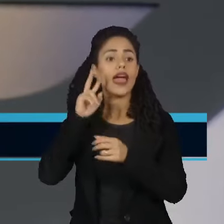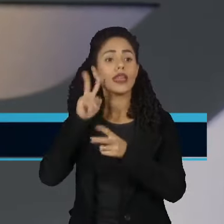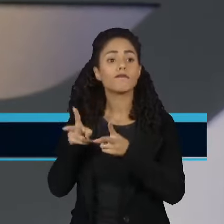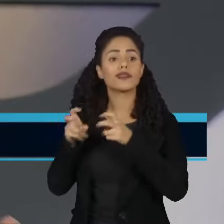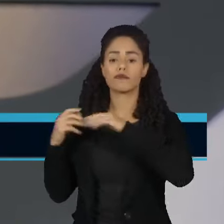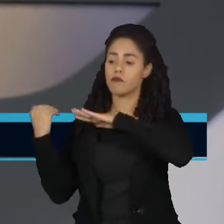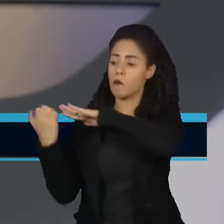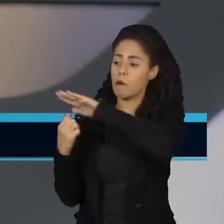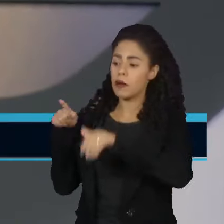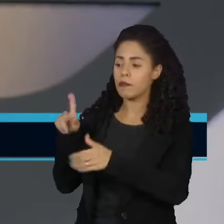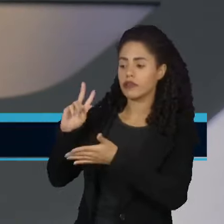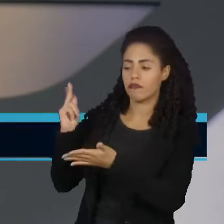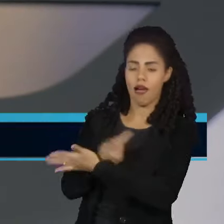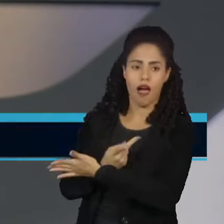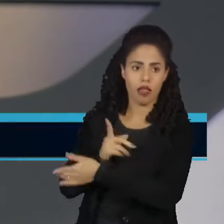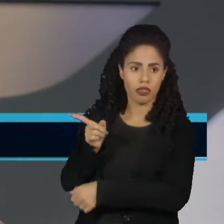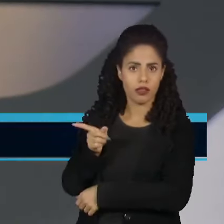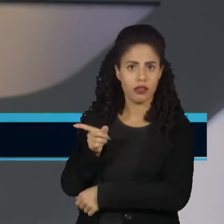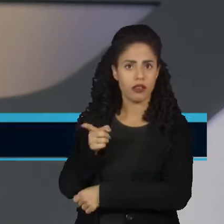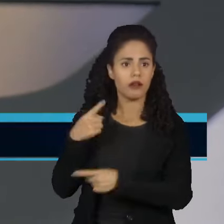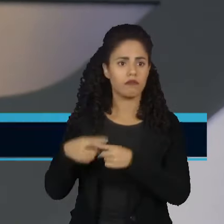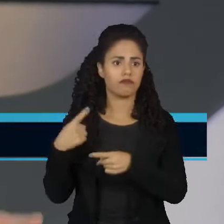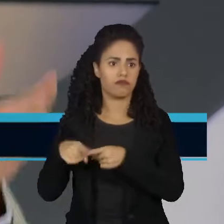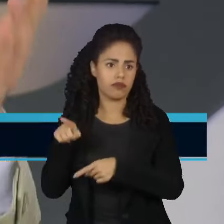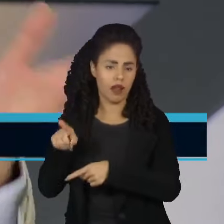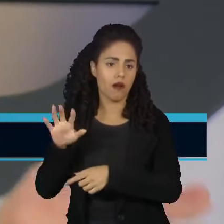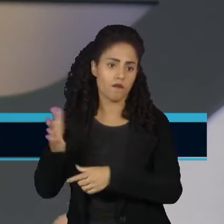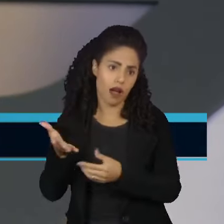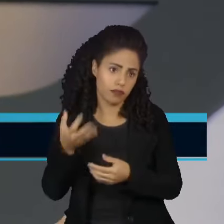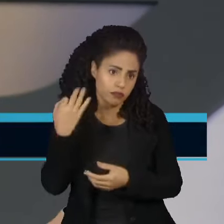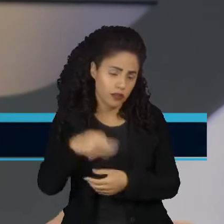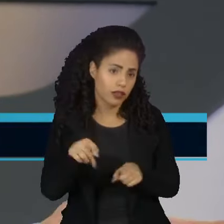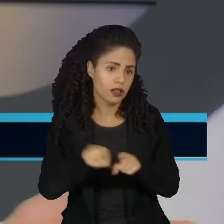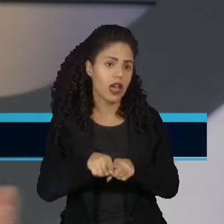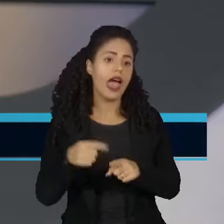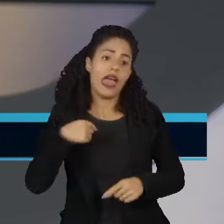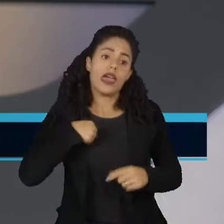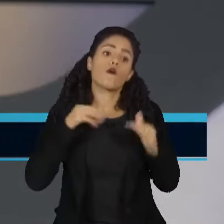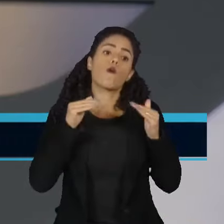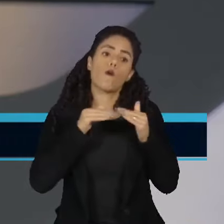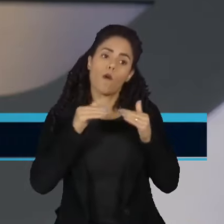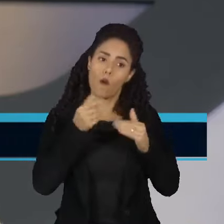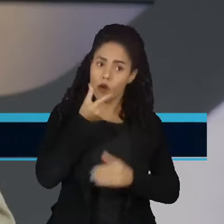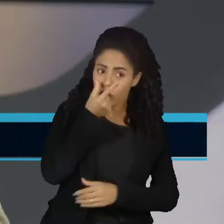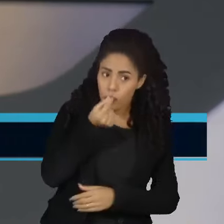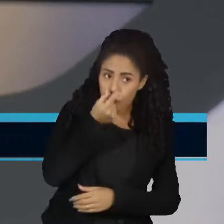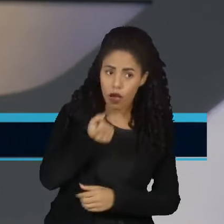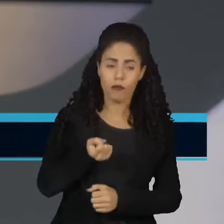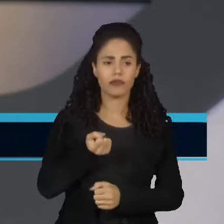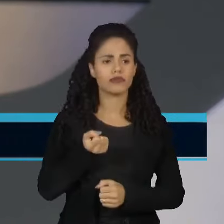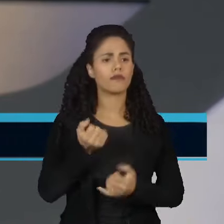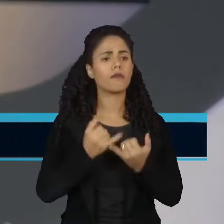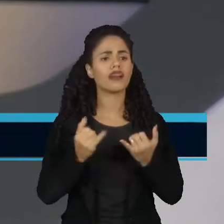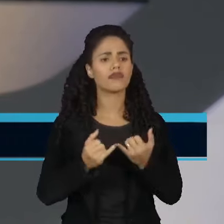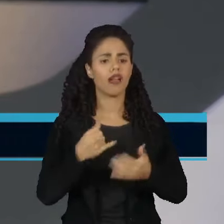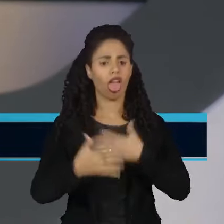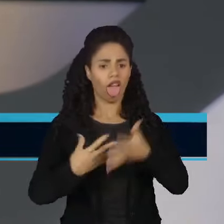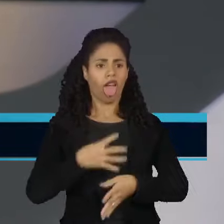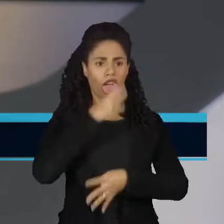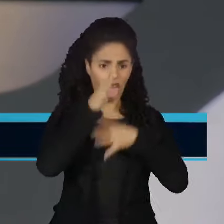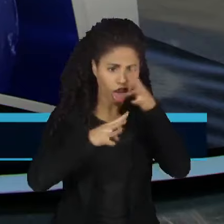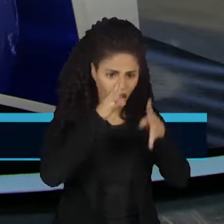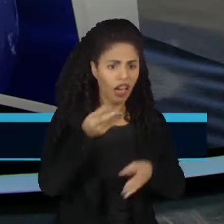empresa. Não foi. Foi uma atrapalhada do governo. O Emerson tem razão. Foi uma coisa feita de uma forma